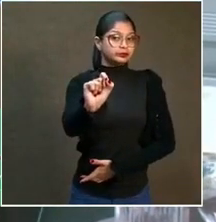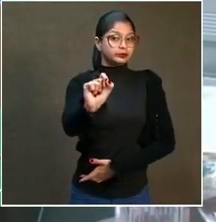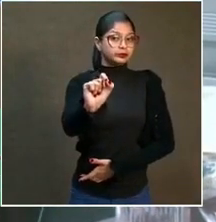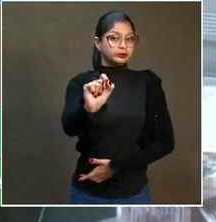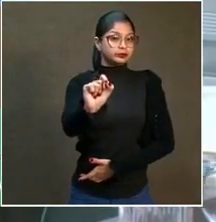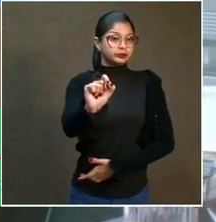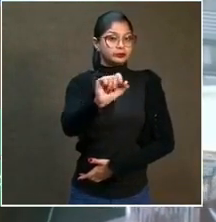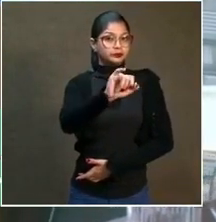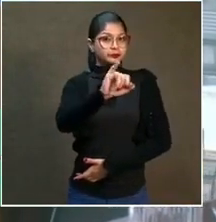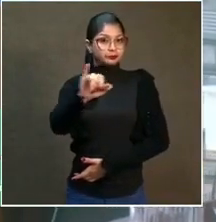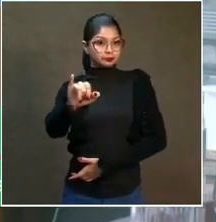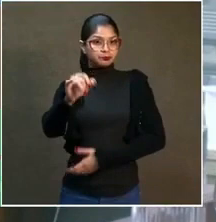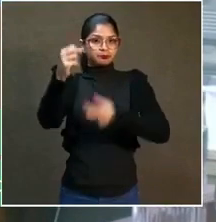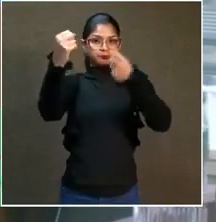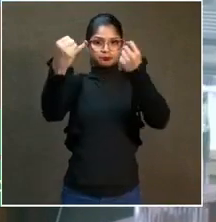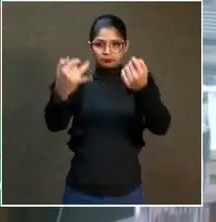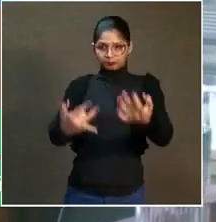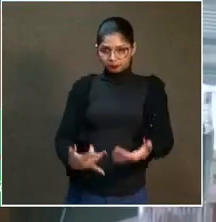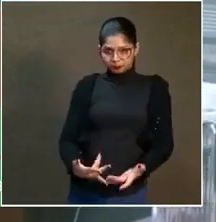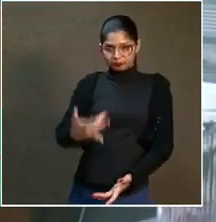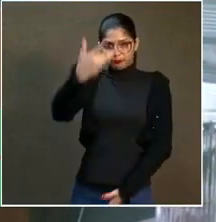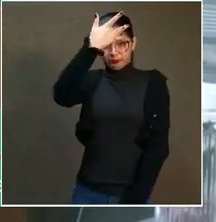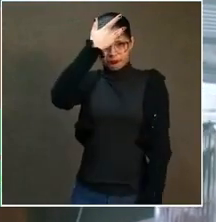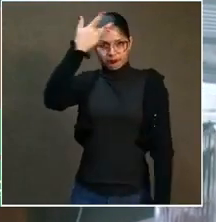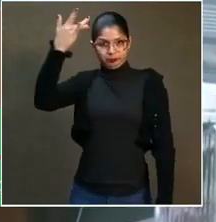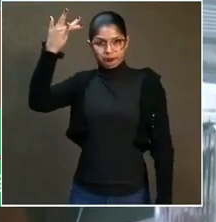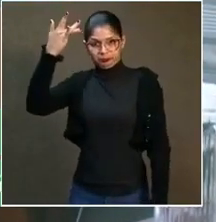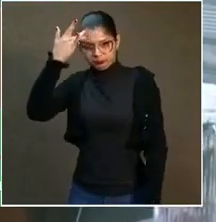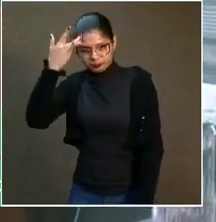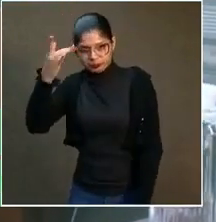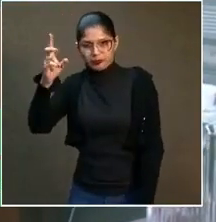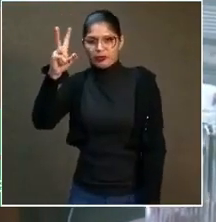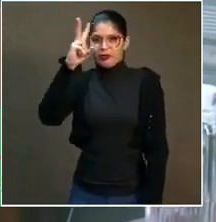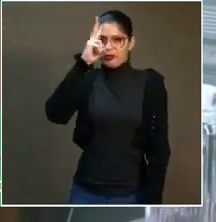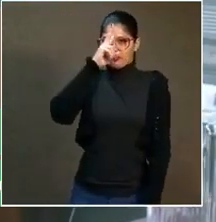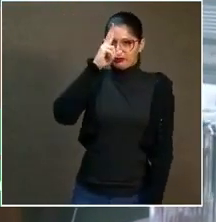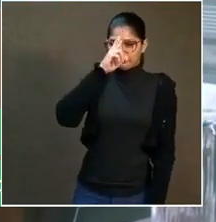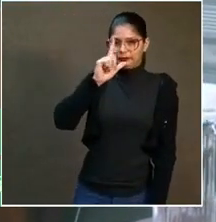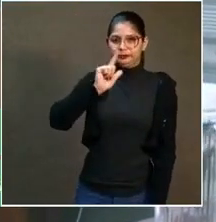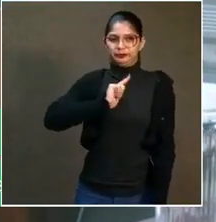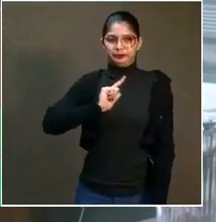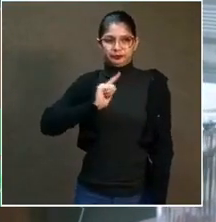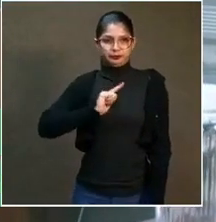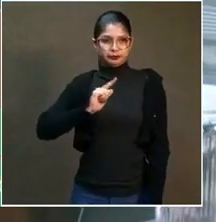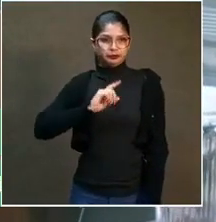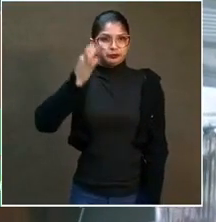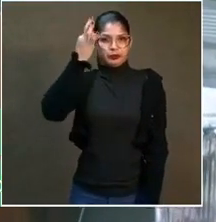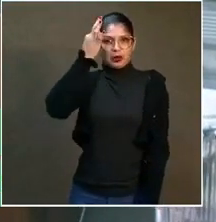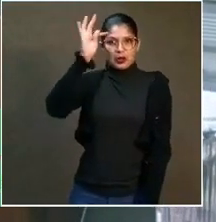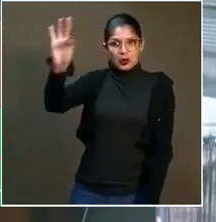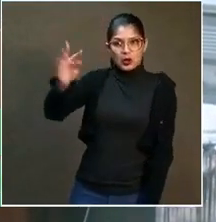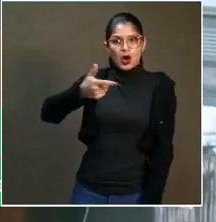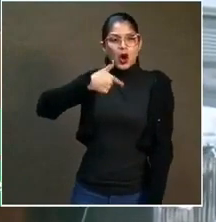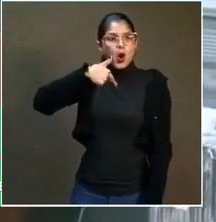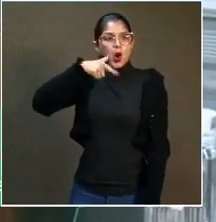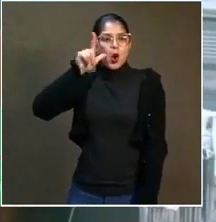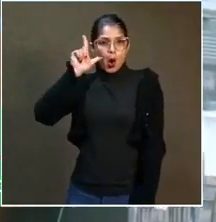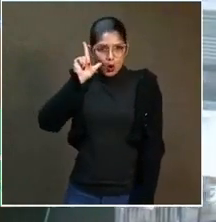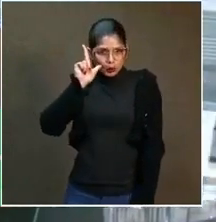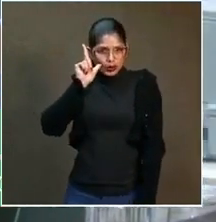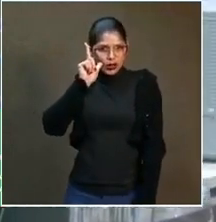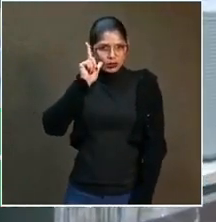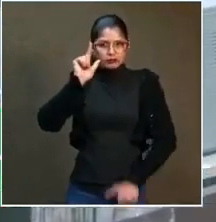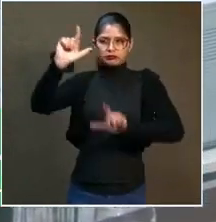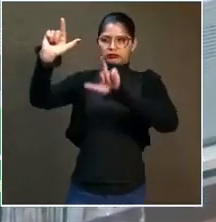Quando nós falamos de saúde mental, o Dr. Johnny falou aqui um ponto que me foi interessante. Quem assistiu o Fantástico ontem deve ter